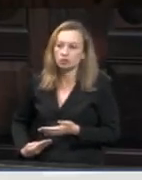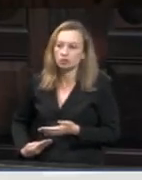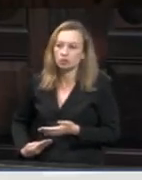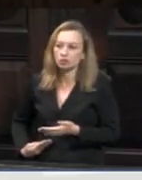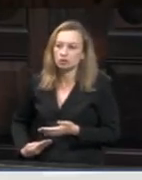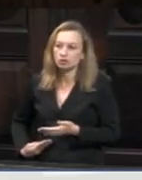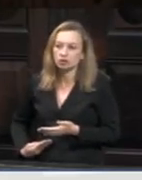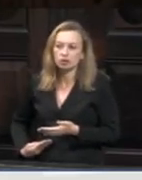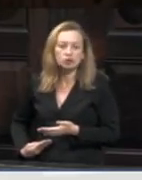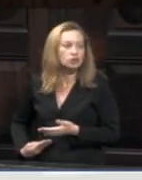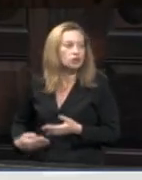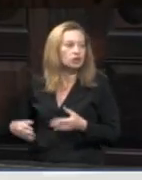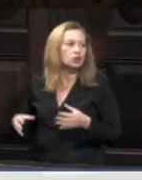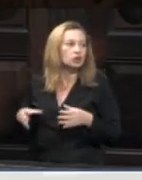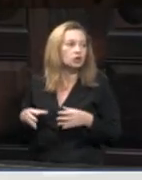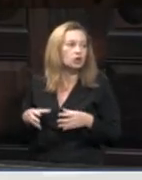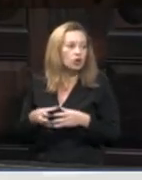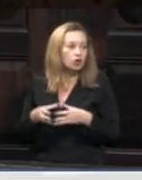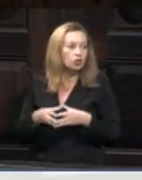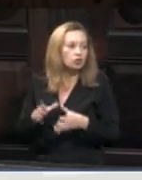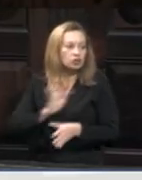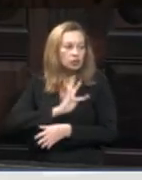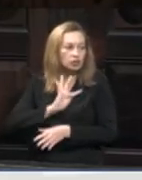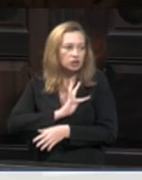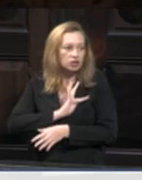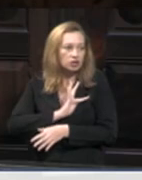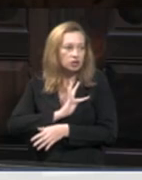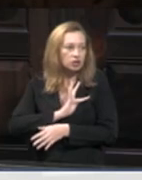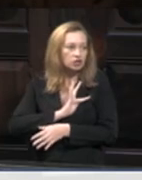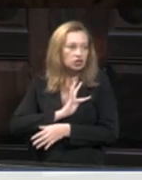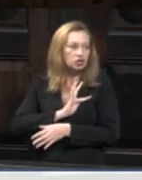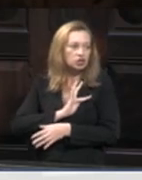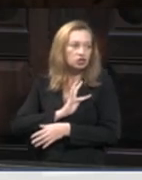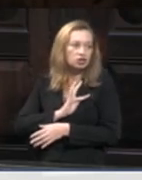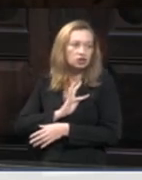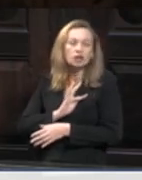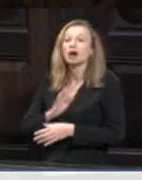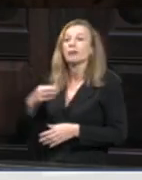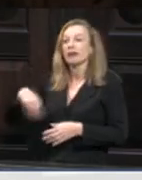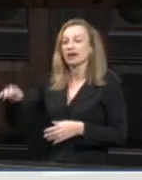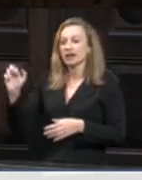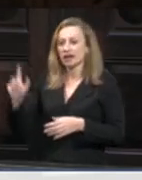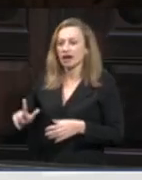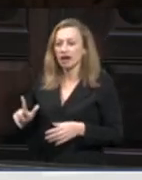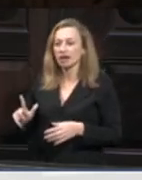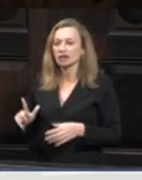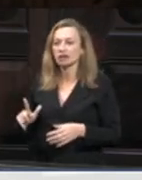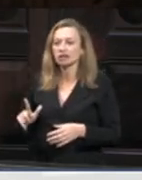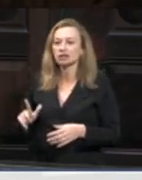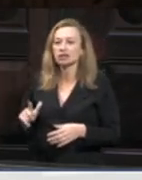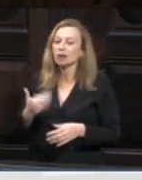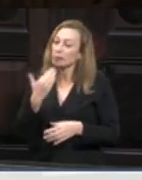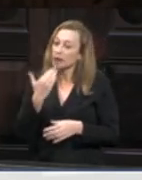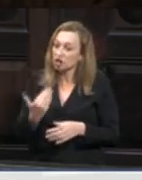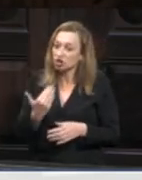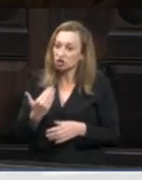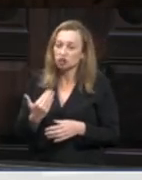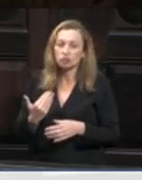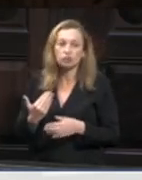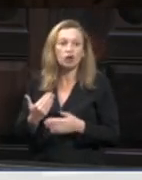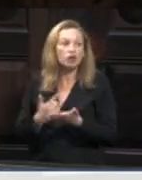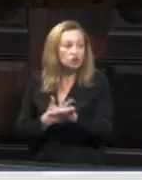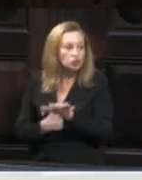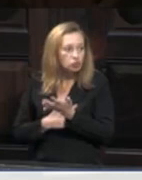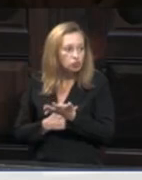ao comandante-geral da polícia, olhe com Maricá com carinho. Maricá está perdendo a essência de cidade interiorana e se